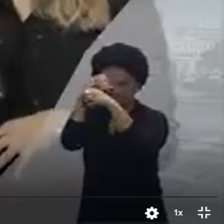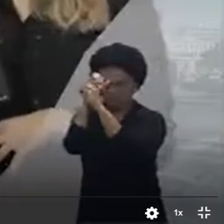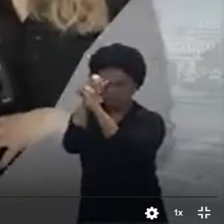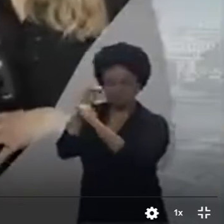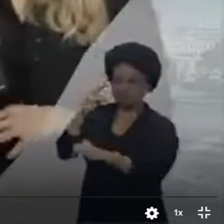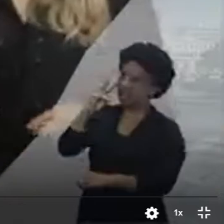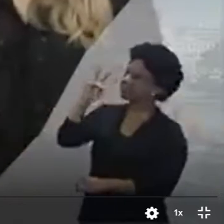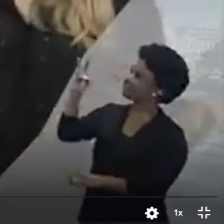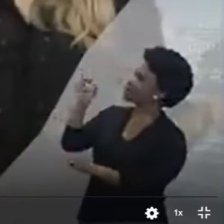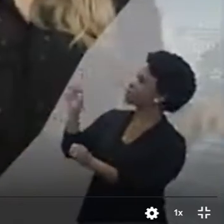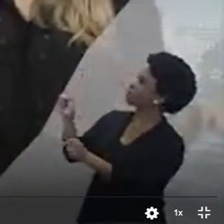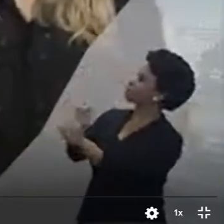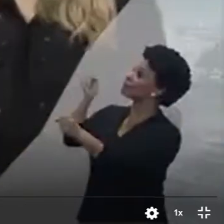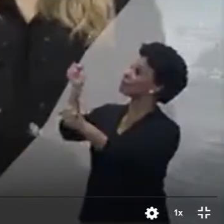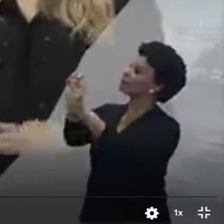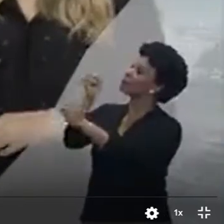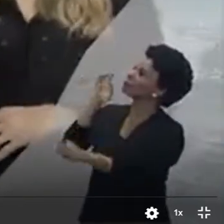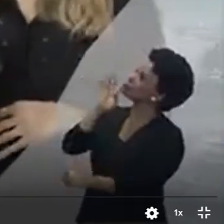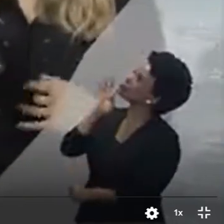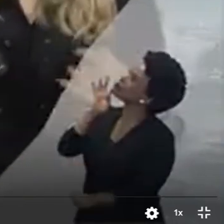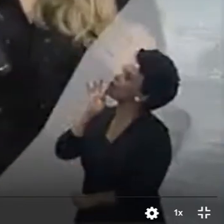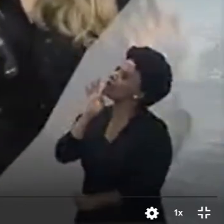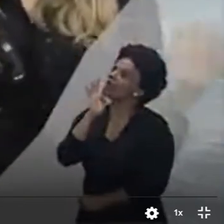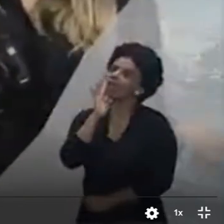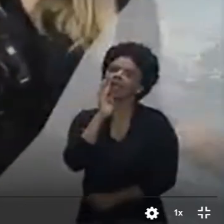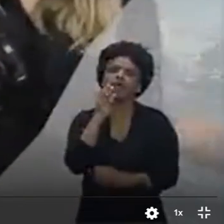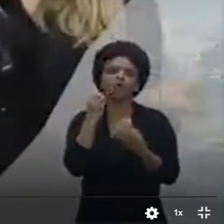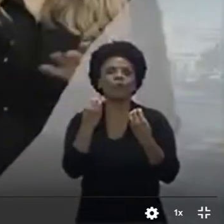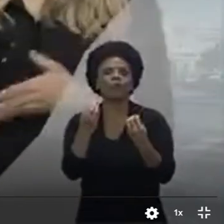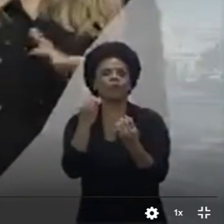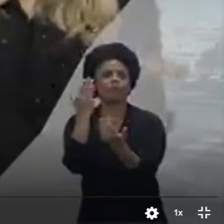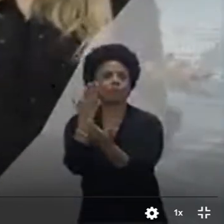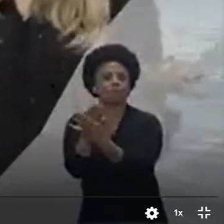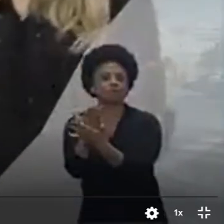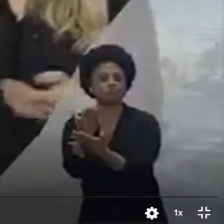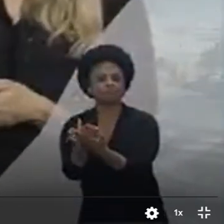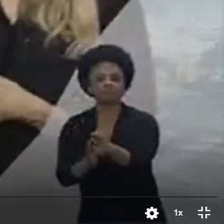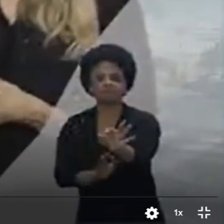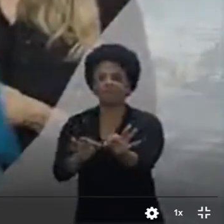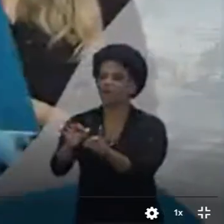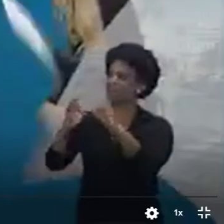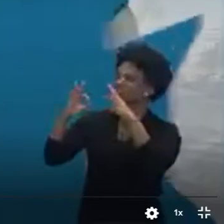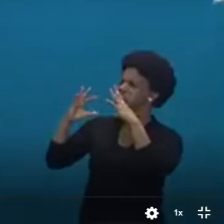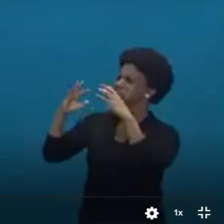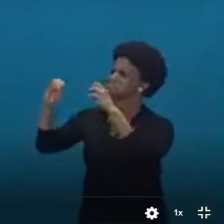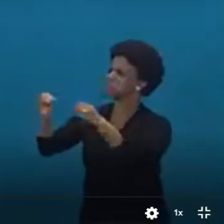fico pensando no grande estudo envolvido para planejar todas aquelas vigas, lajes e pilares.